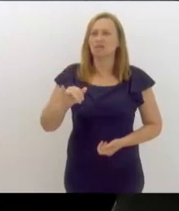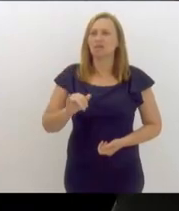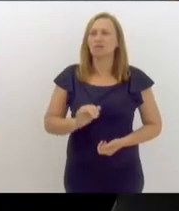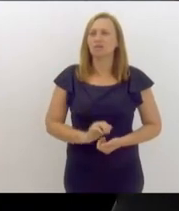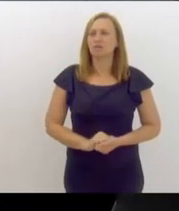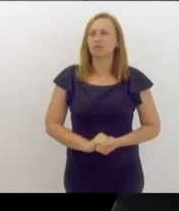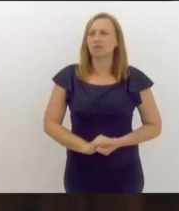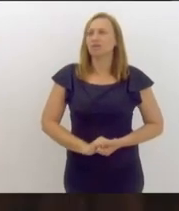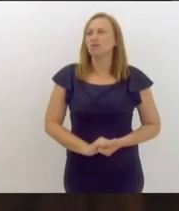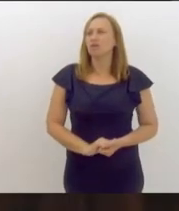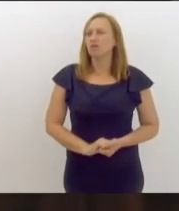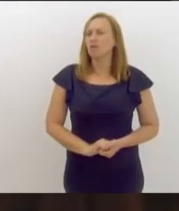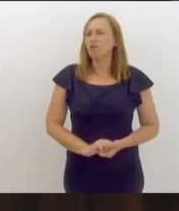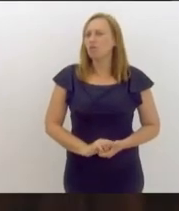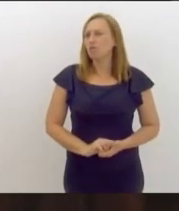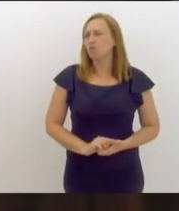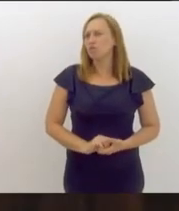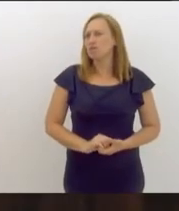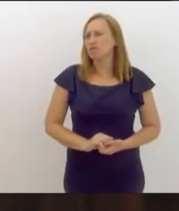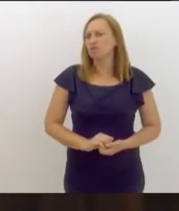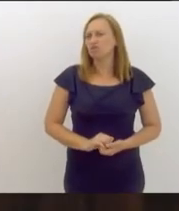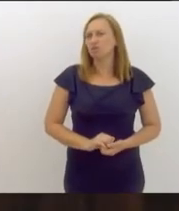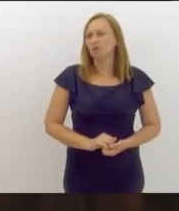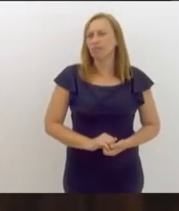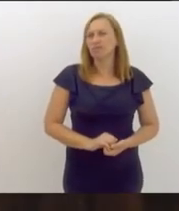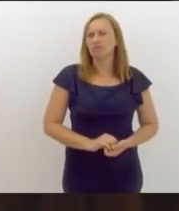Deputado Antônio de Paula